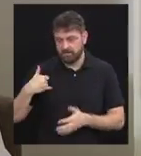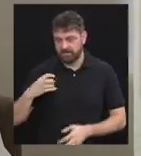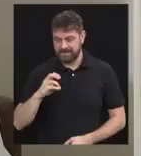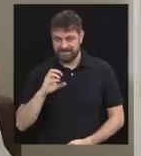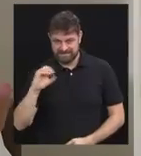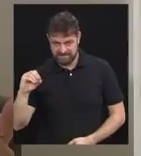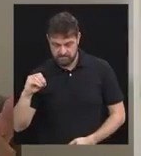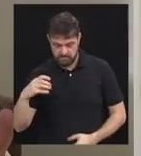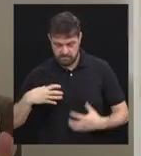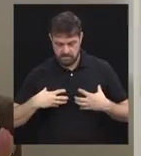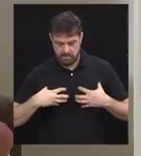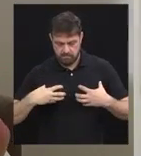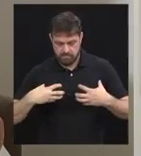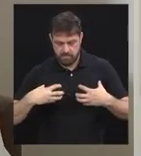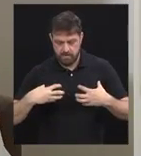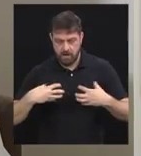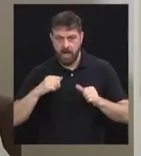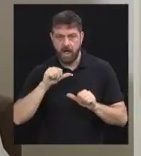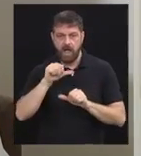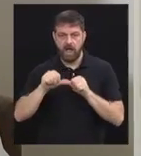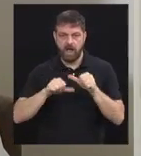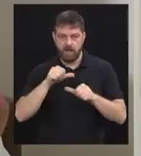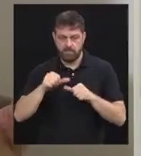onde há uma substituição